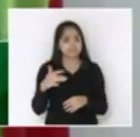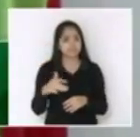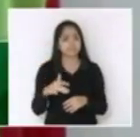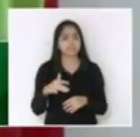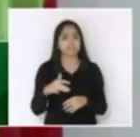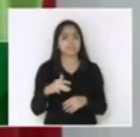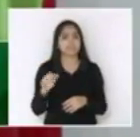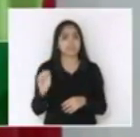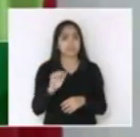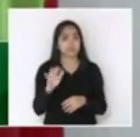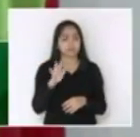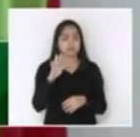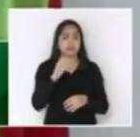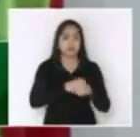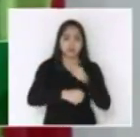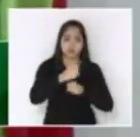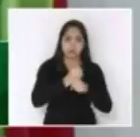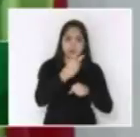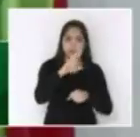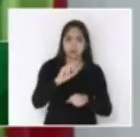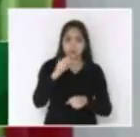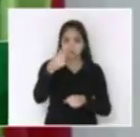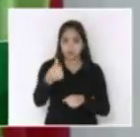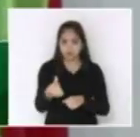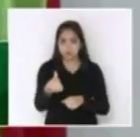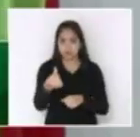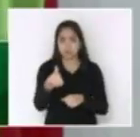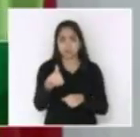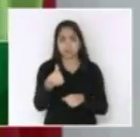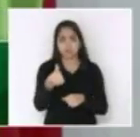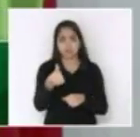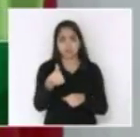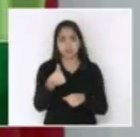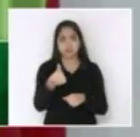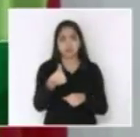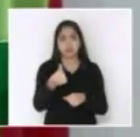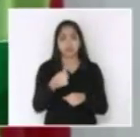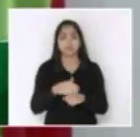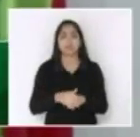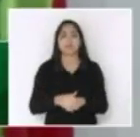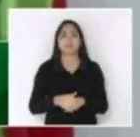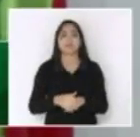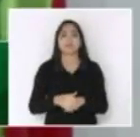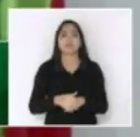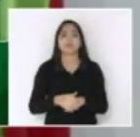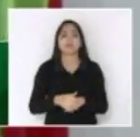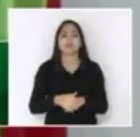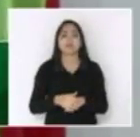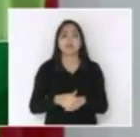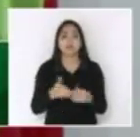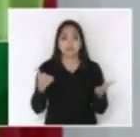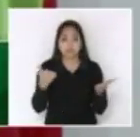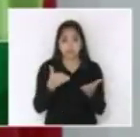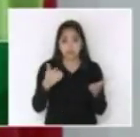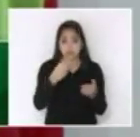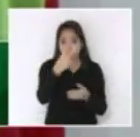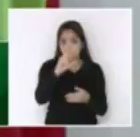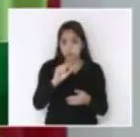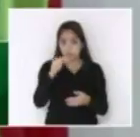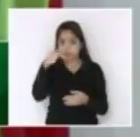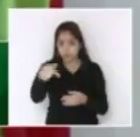em 2016. São fontes da Secretaria de Turismo. E agora, na edição de outubro de